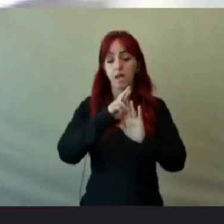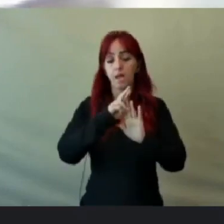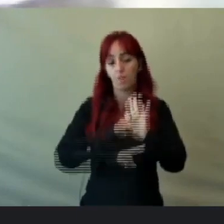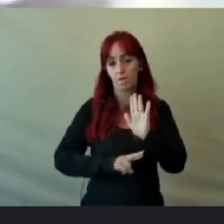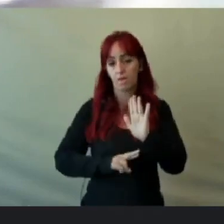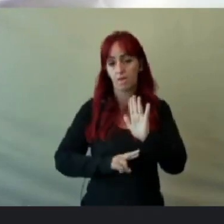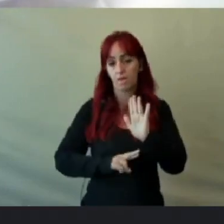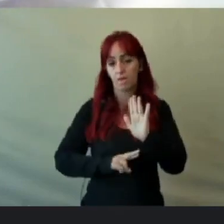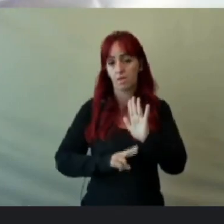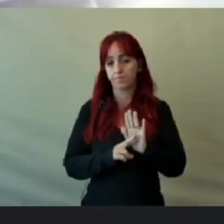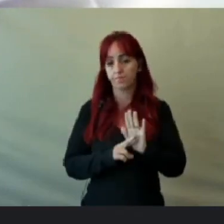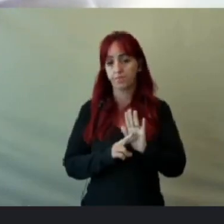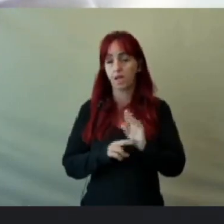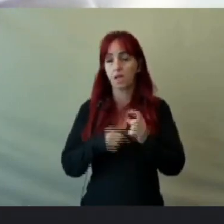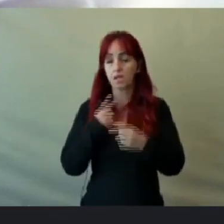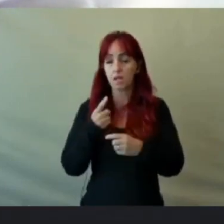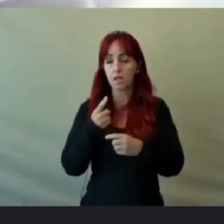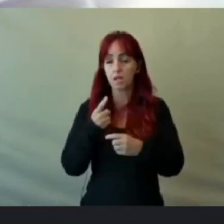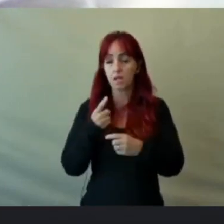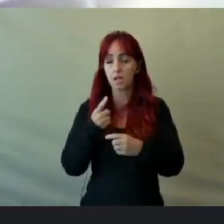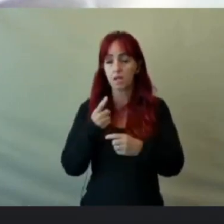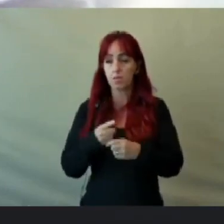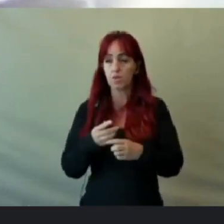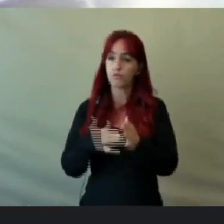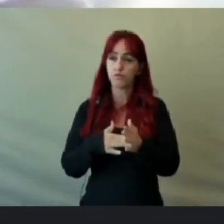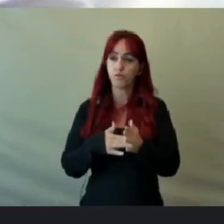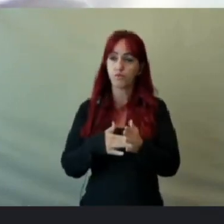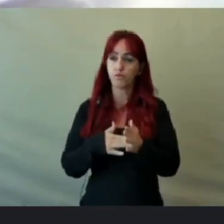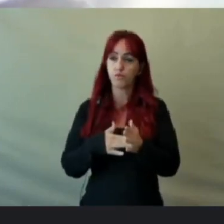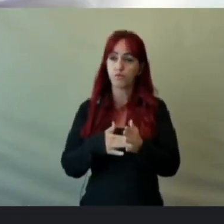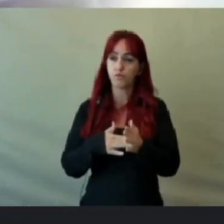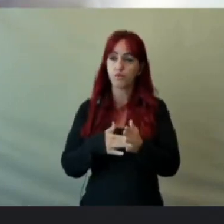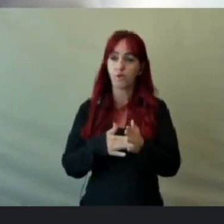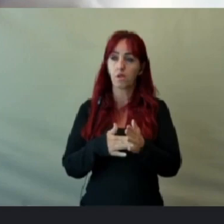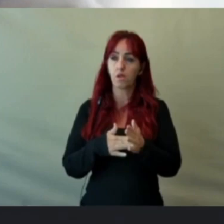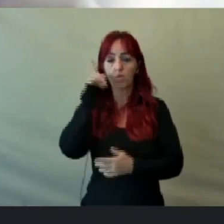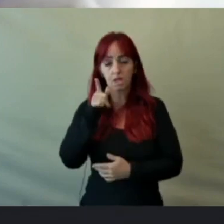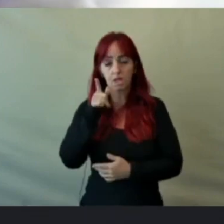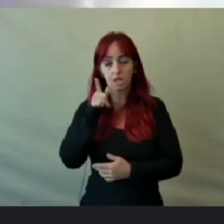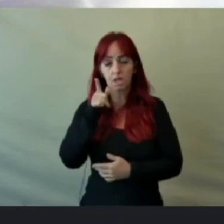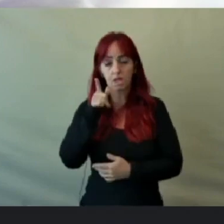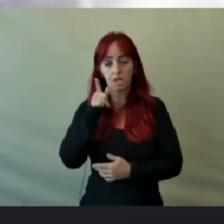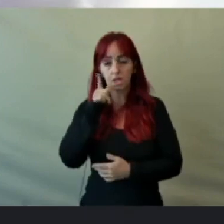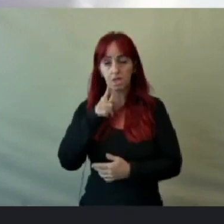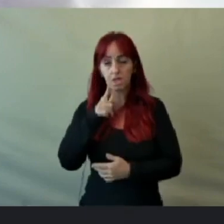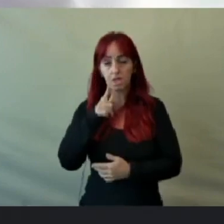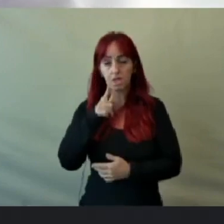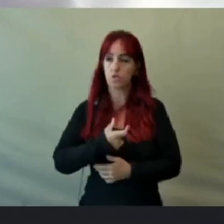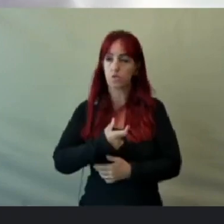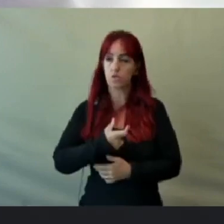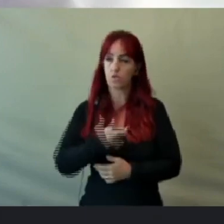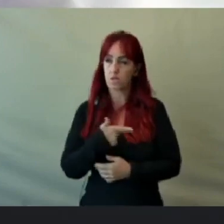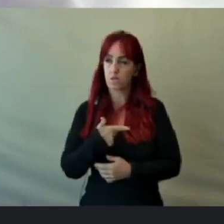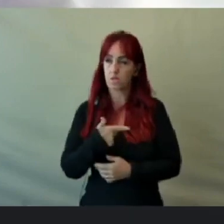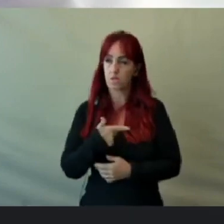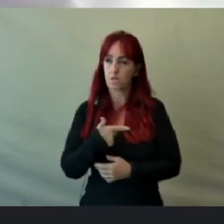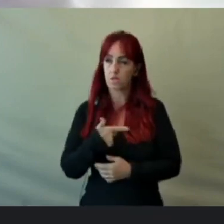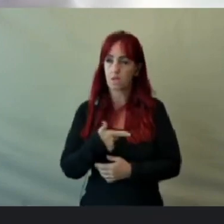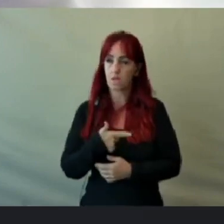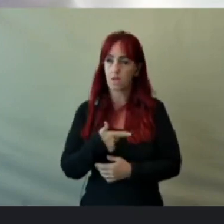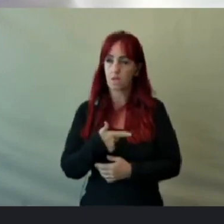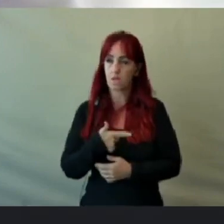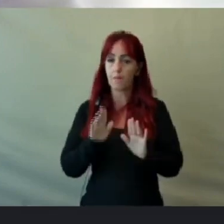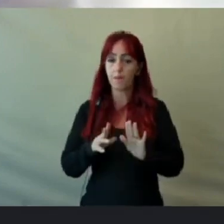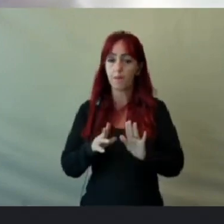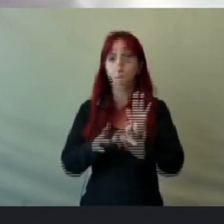do ano de 2022 salvo engano mas o projeto foi completamente vetado pelo ex